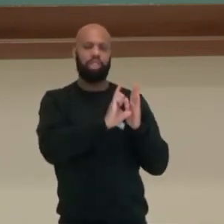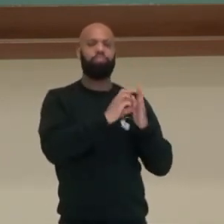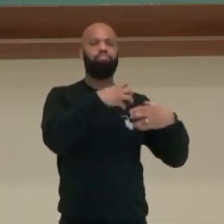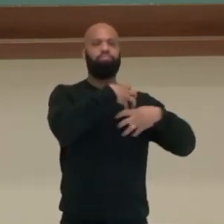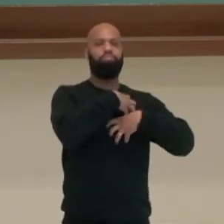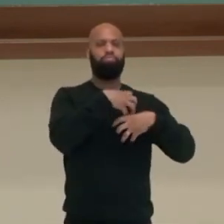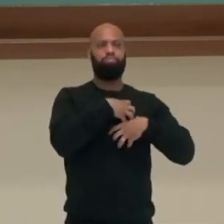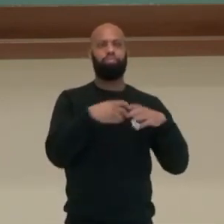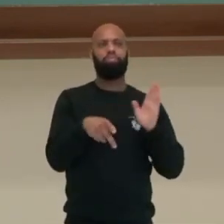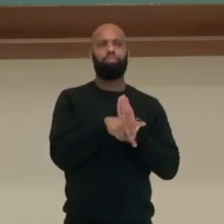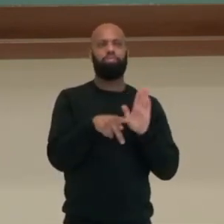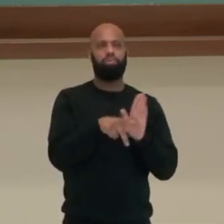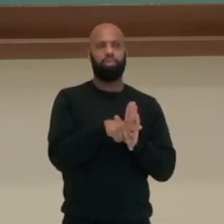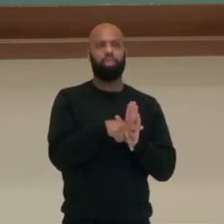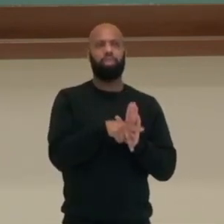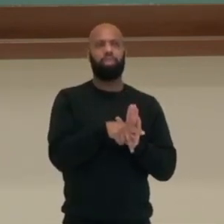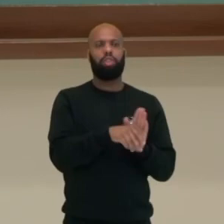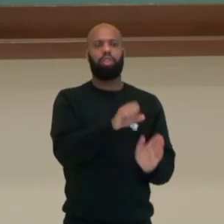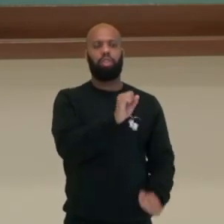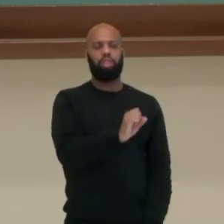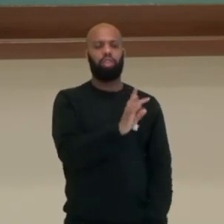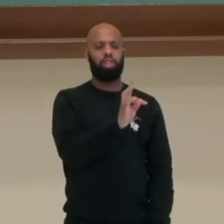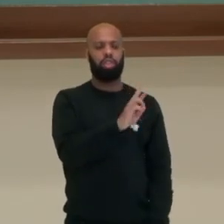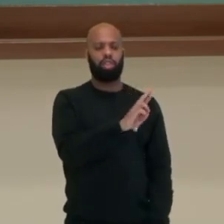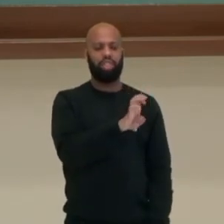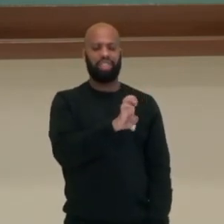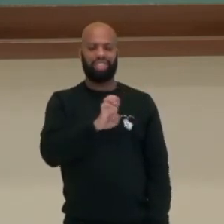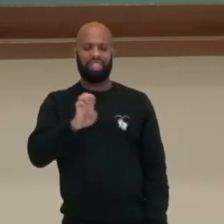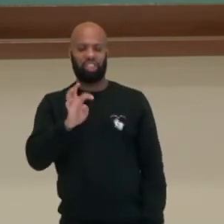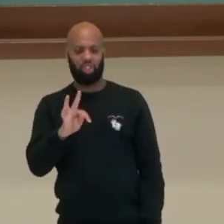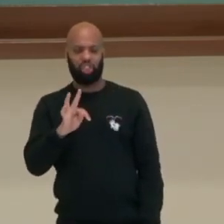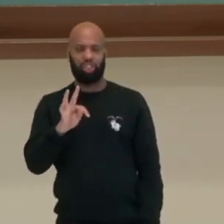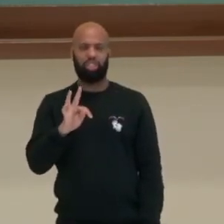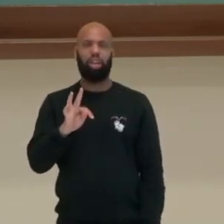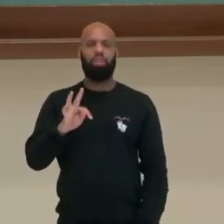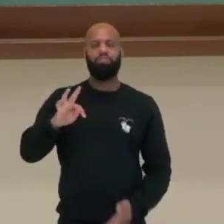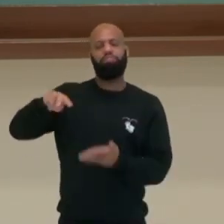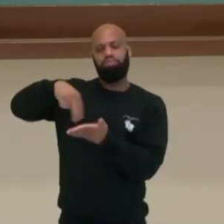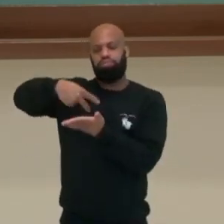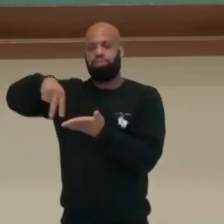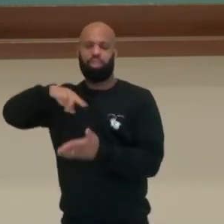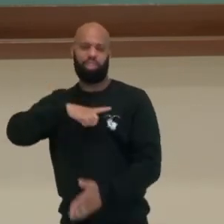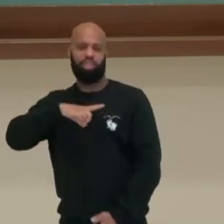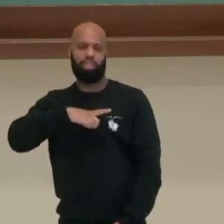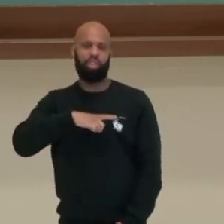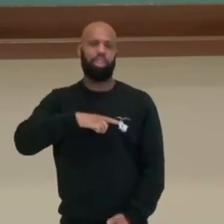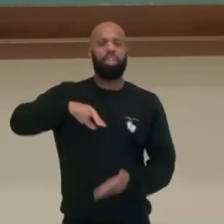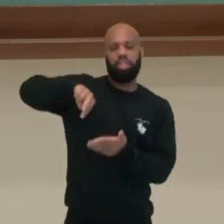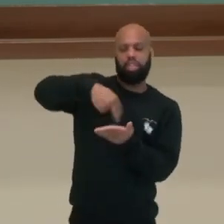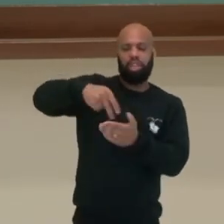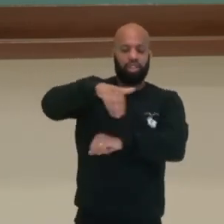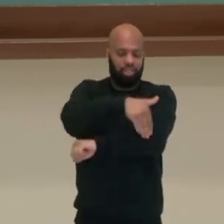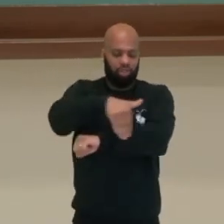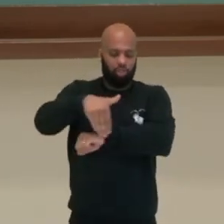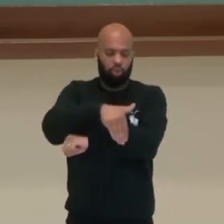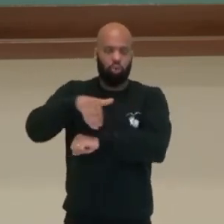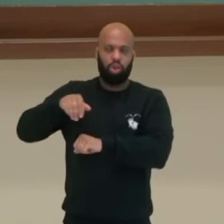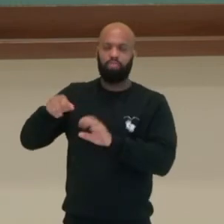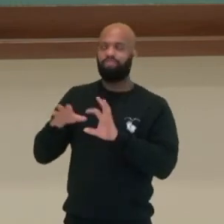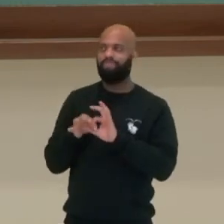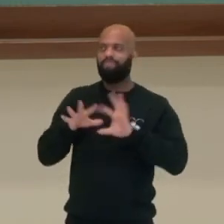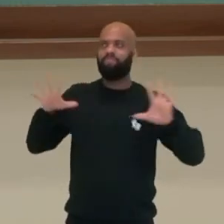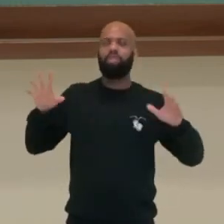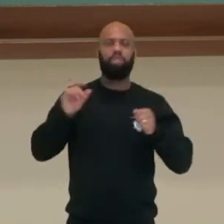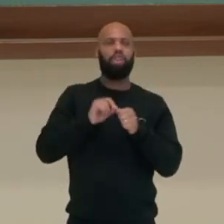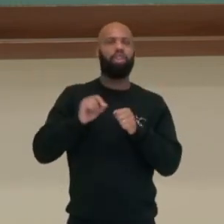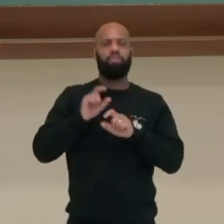estilos de street dance que nós vimos, tá? Então o dançarino aqui no breakdance, ele está livre